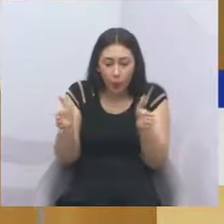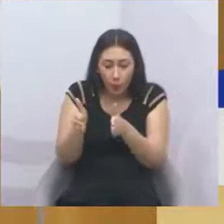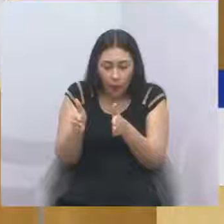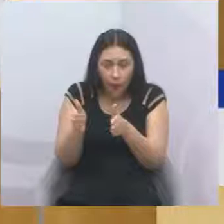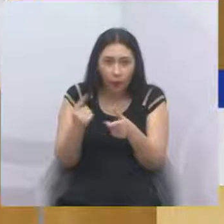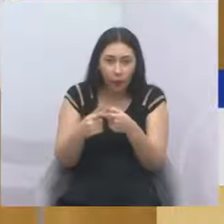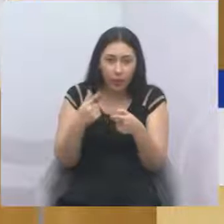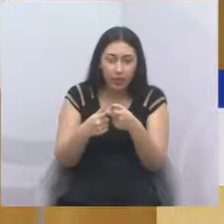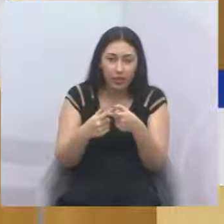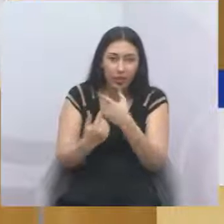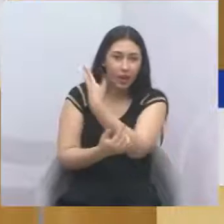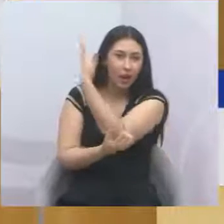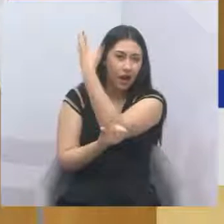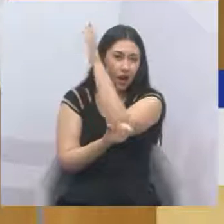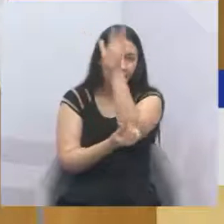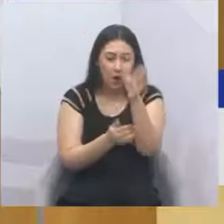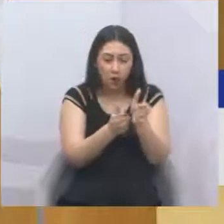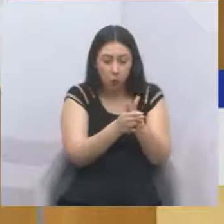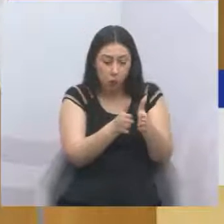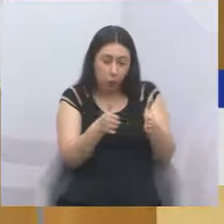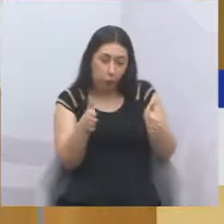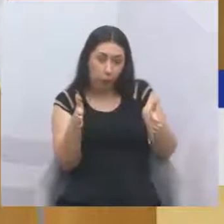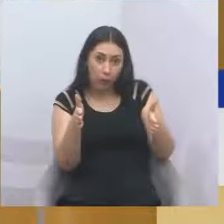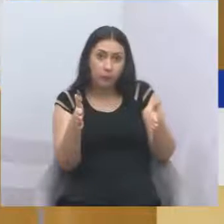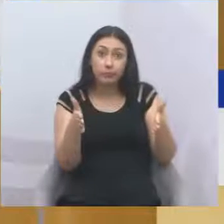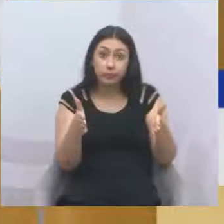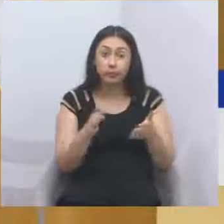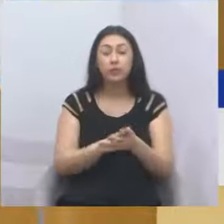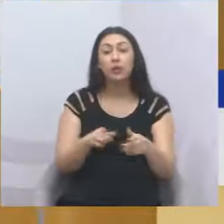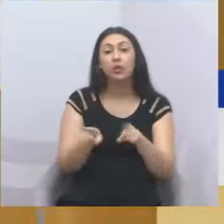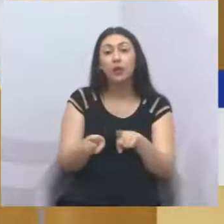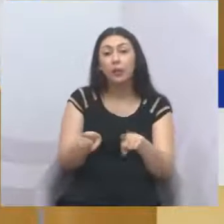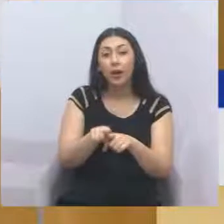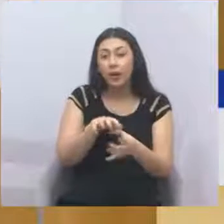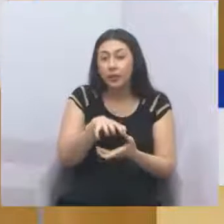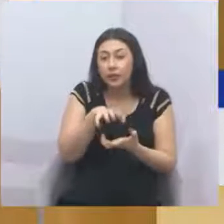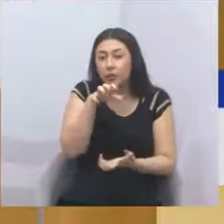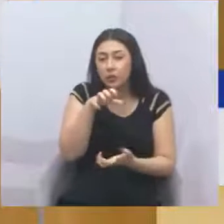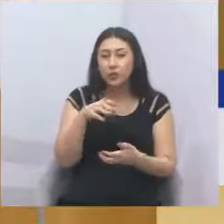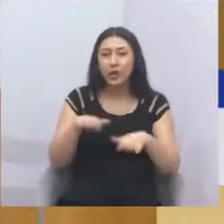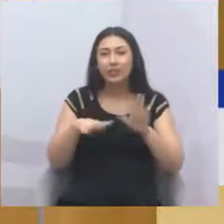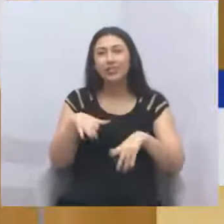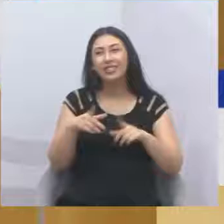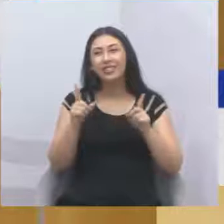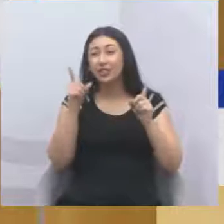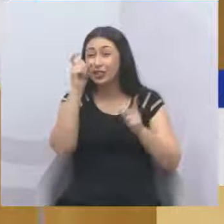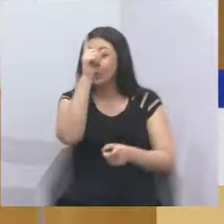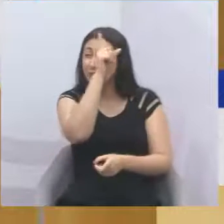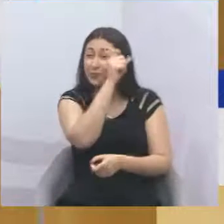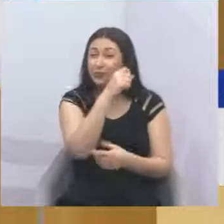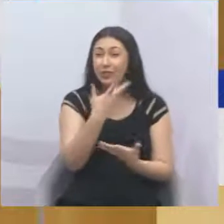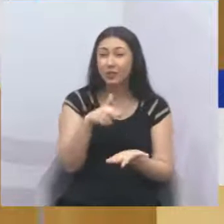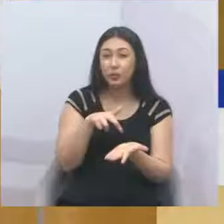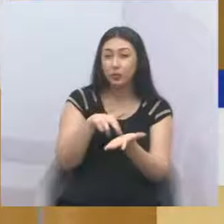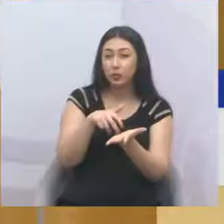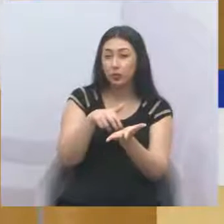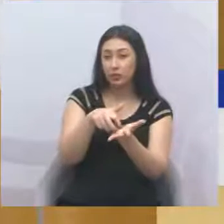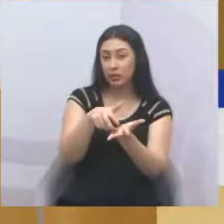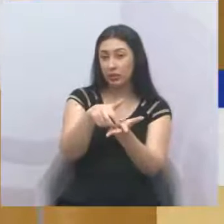tomada pela árvore. Idosos, a pessoa tem dificuldade, muitas vezes, de